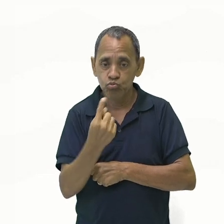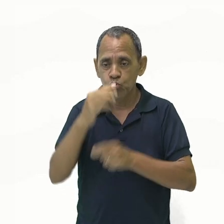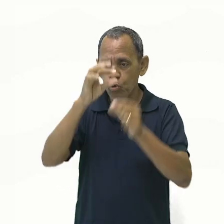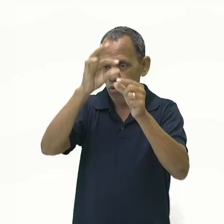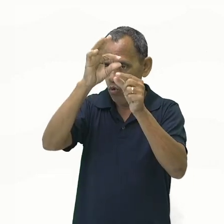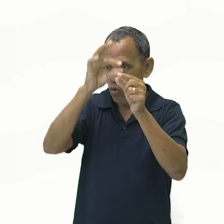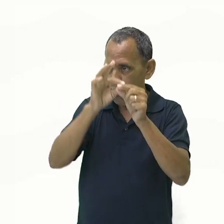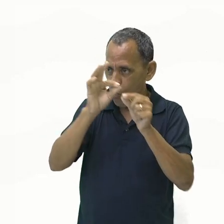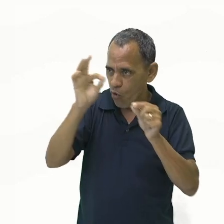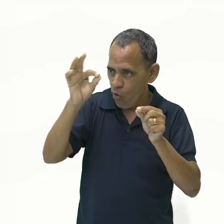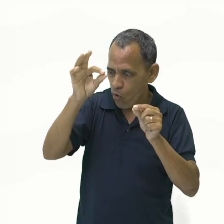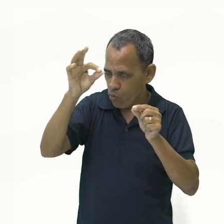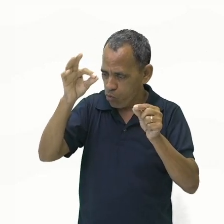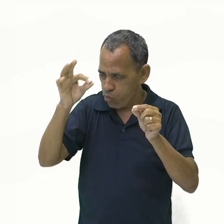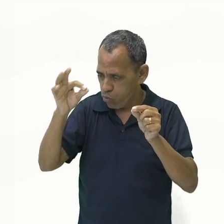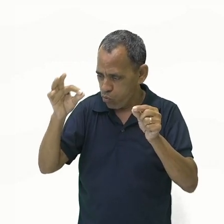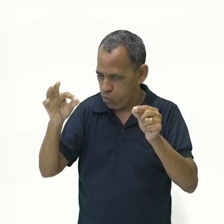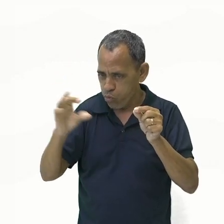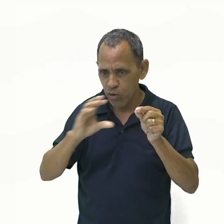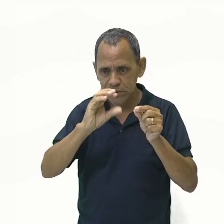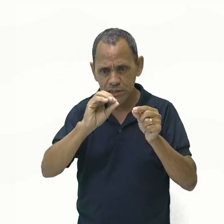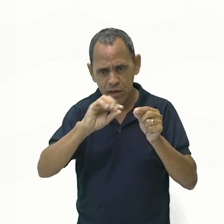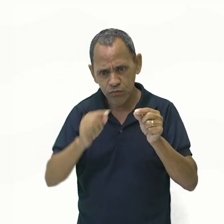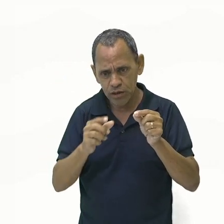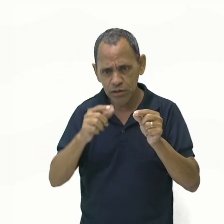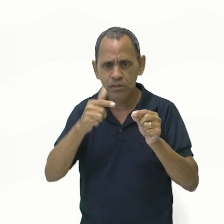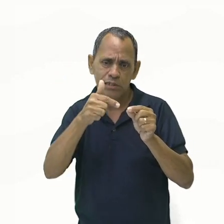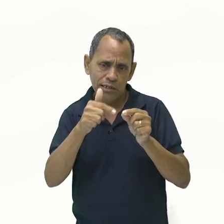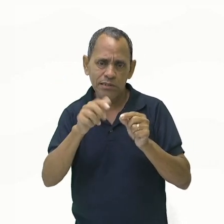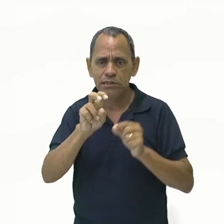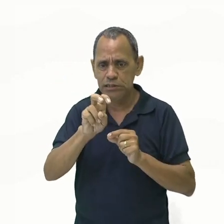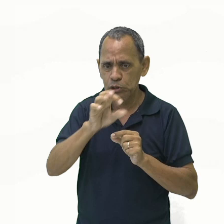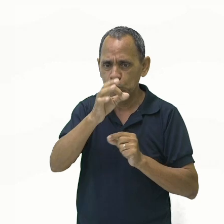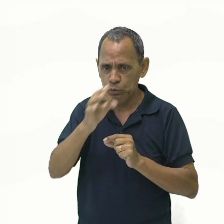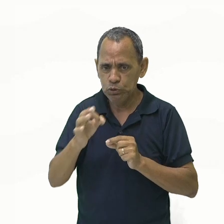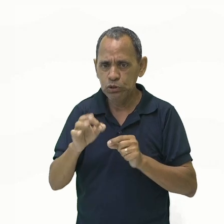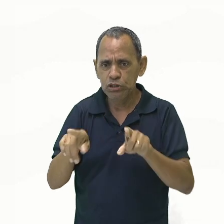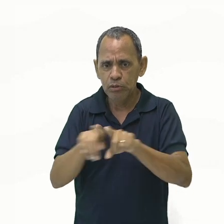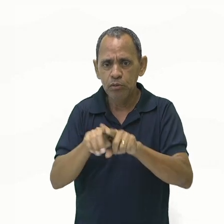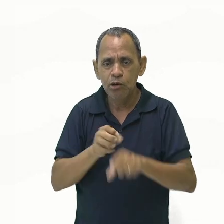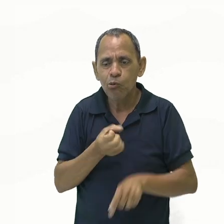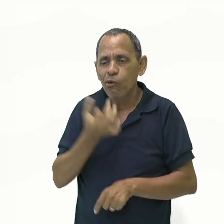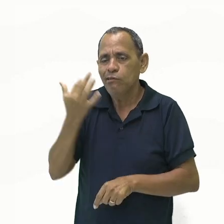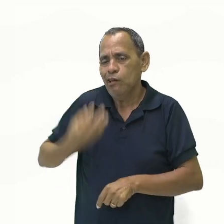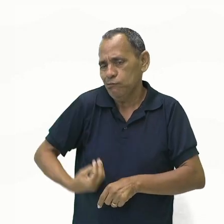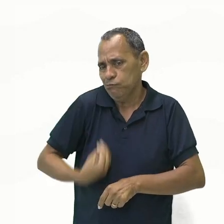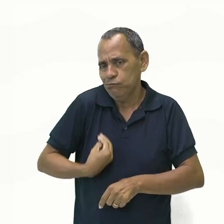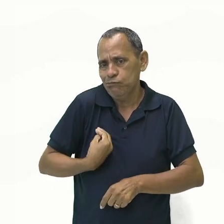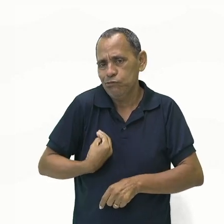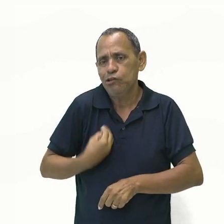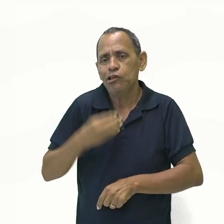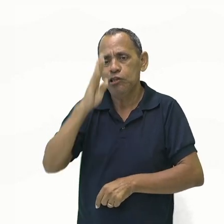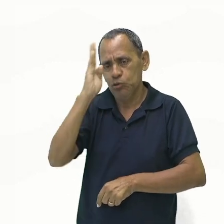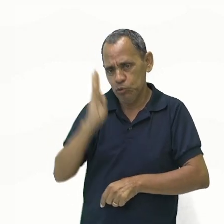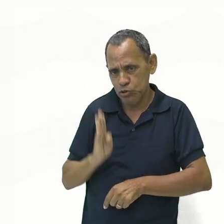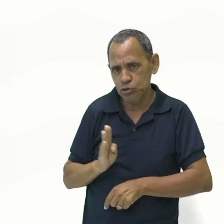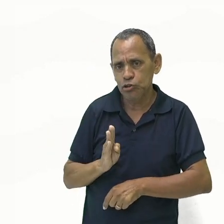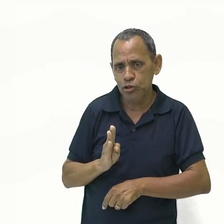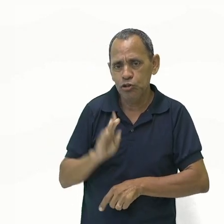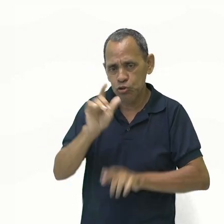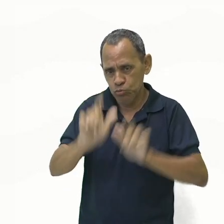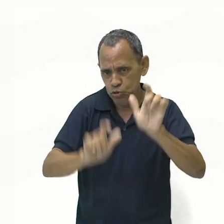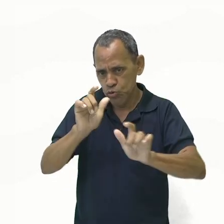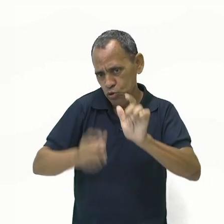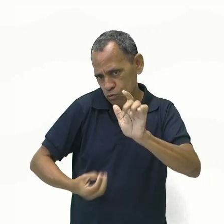2021 para 0,75, efeito da pandemia, efeito da qualidade de vida do brasileiro, que piorou, né? A gente tem dados